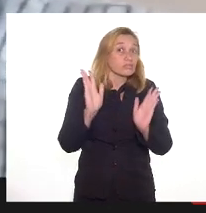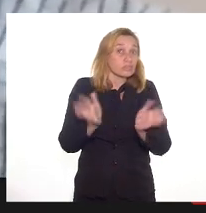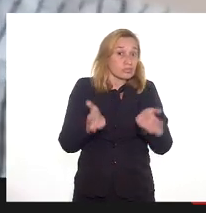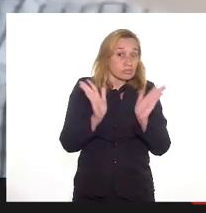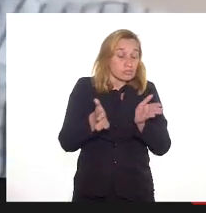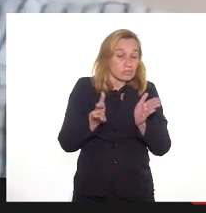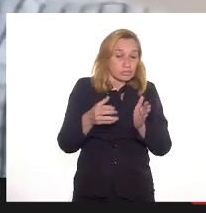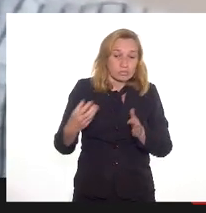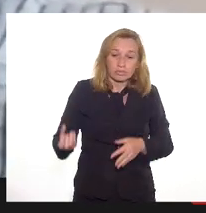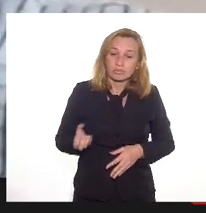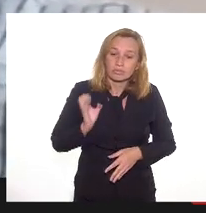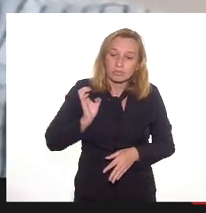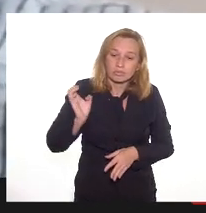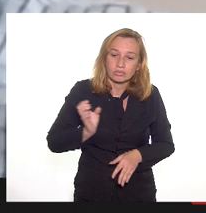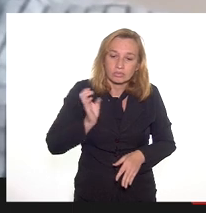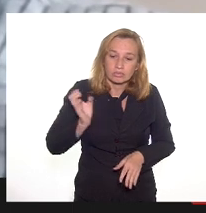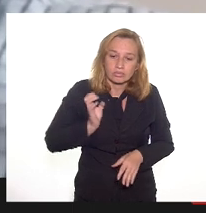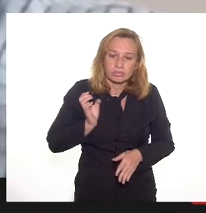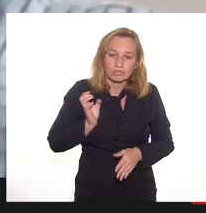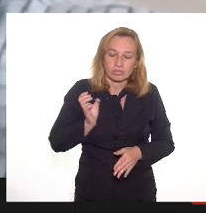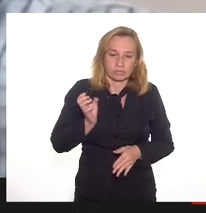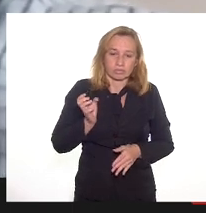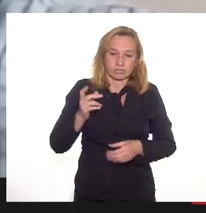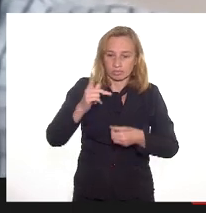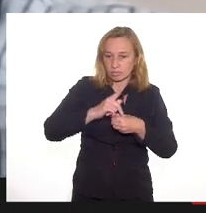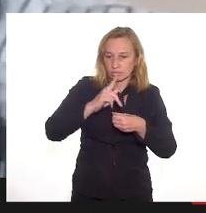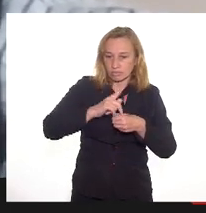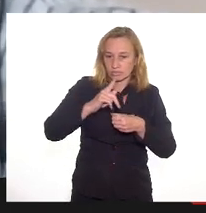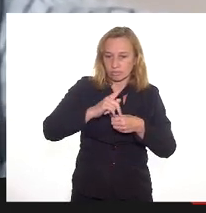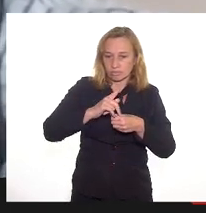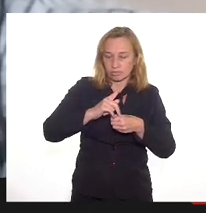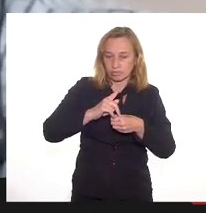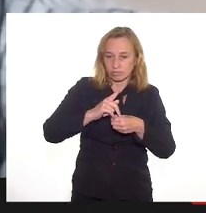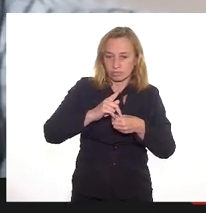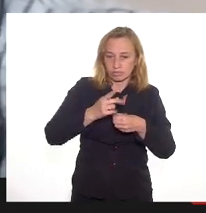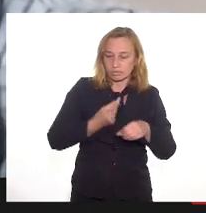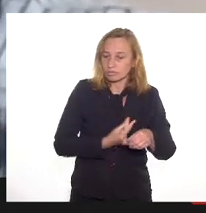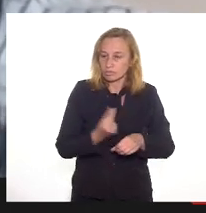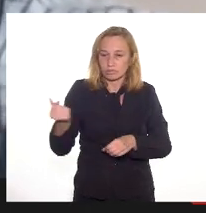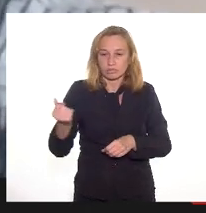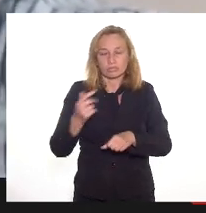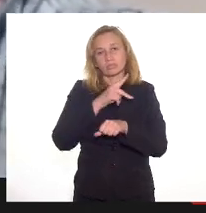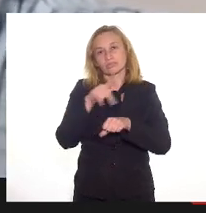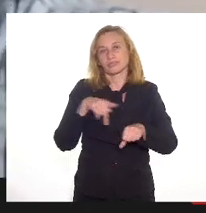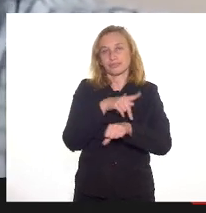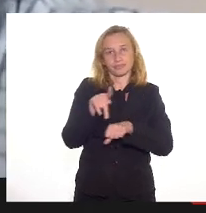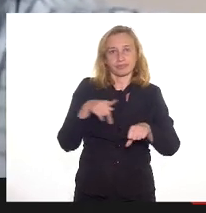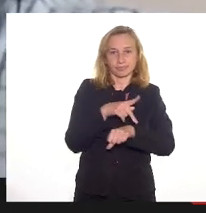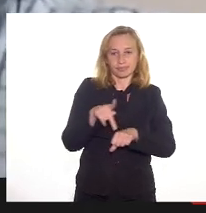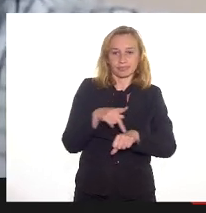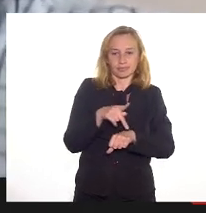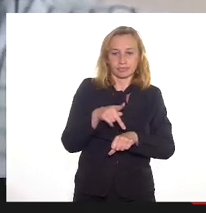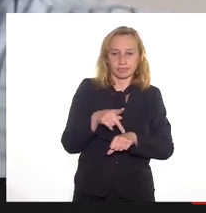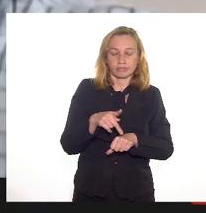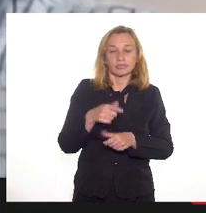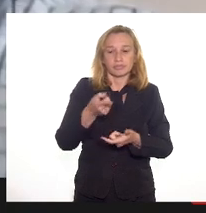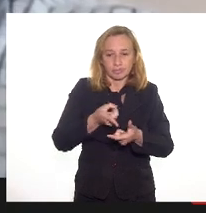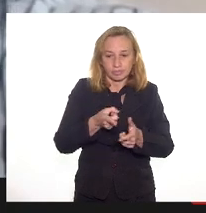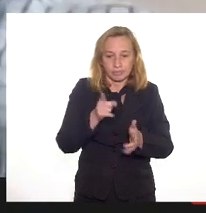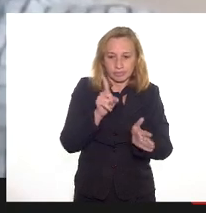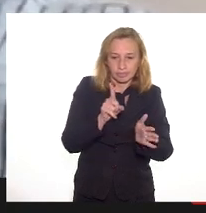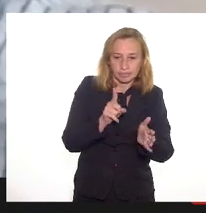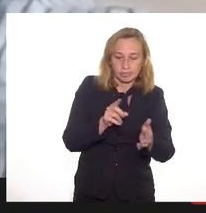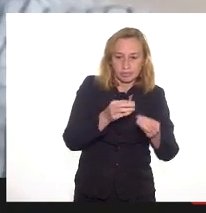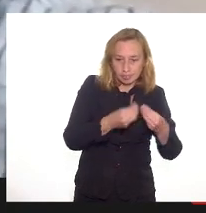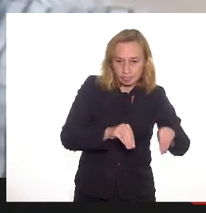a riqueza gerada pela Petrobras é uma riqueza que vaza do país, em boa medida, e principalmente do estado do Rio de Janeiro, né?